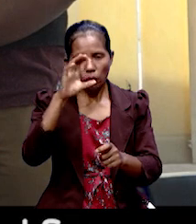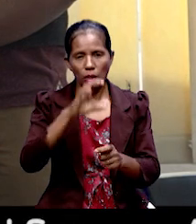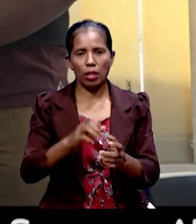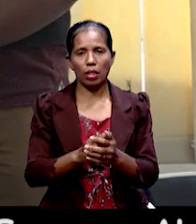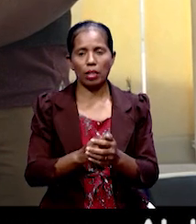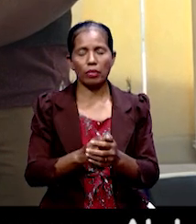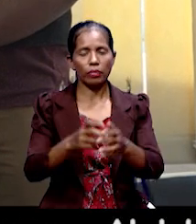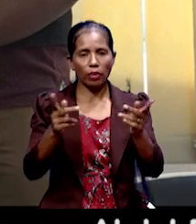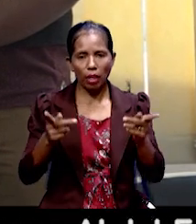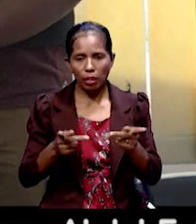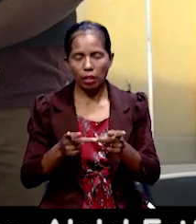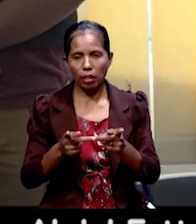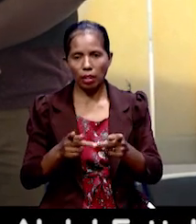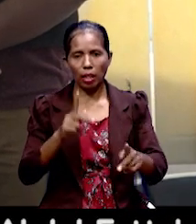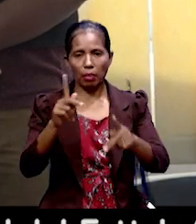lokaliza paradero